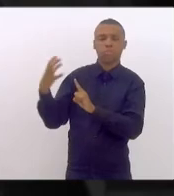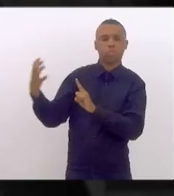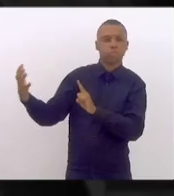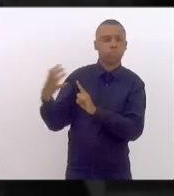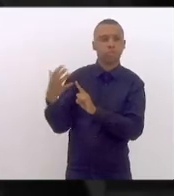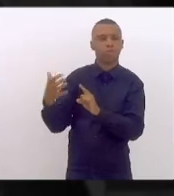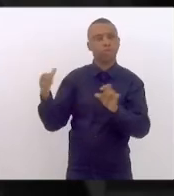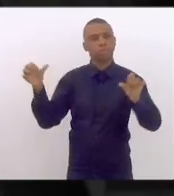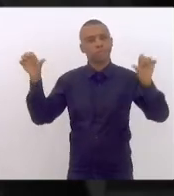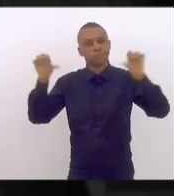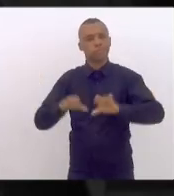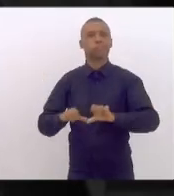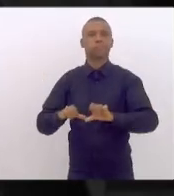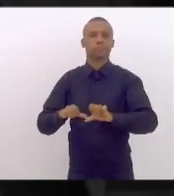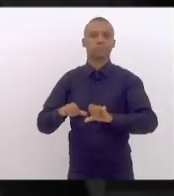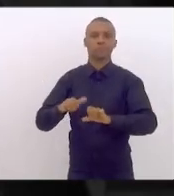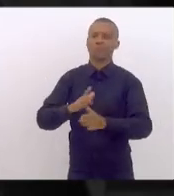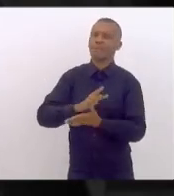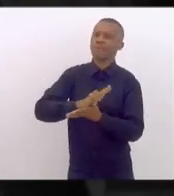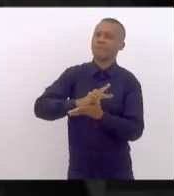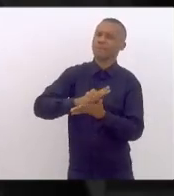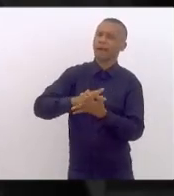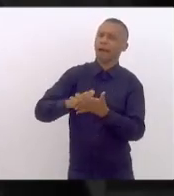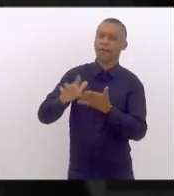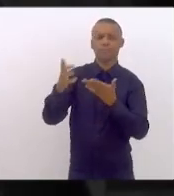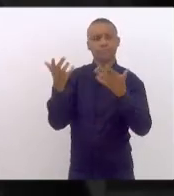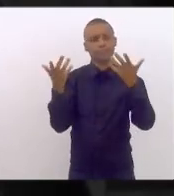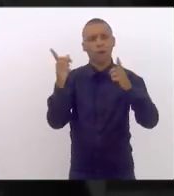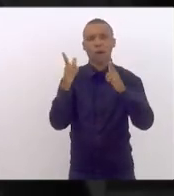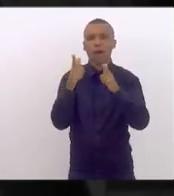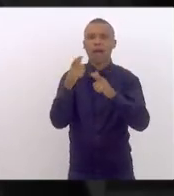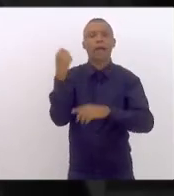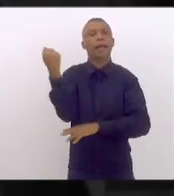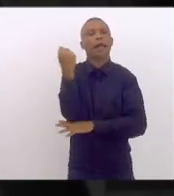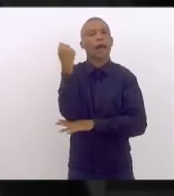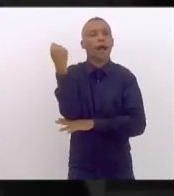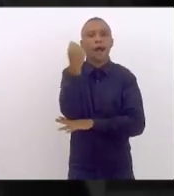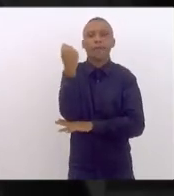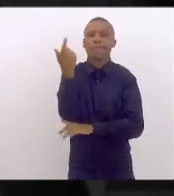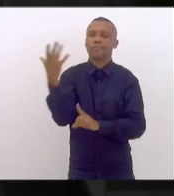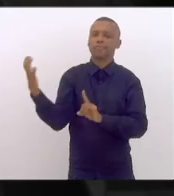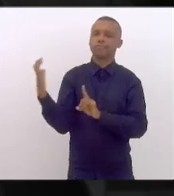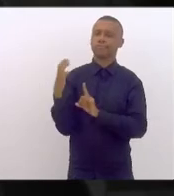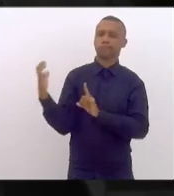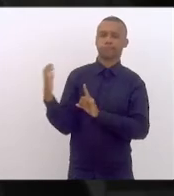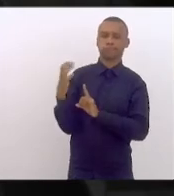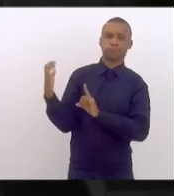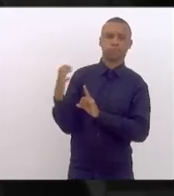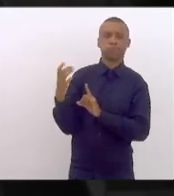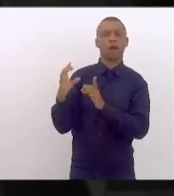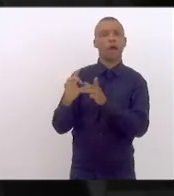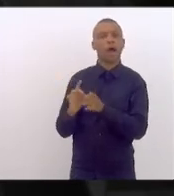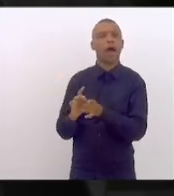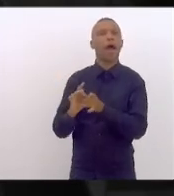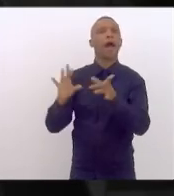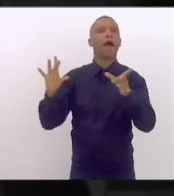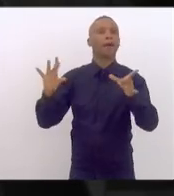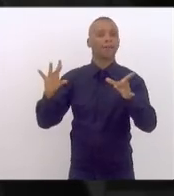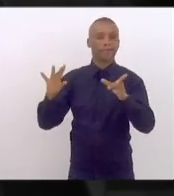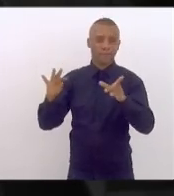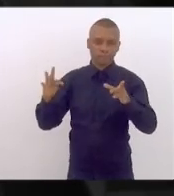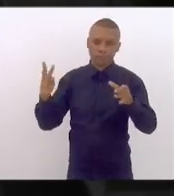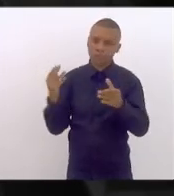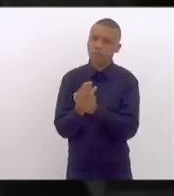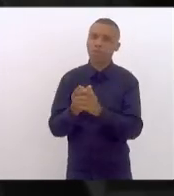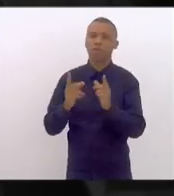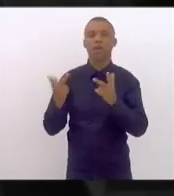por sucessivos fatos graves e atentatórios a Democracia brasileira como golpe de estado de